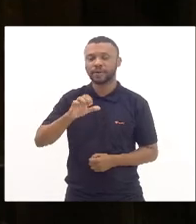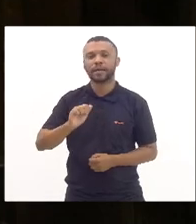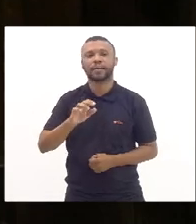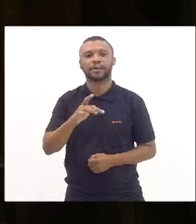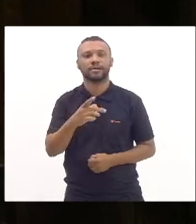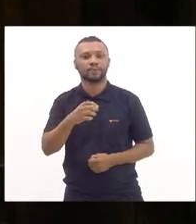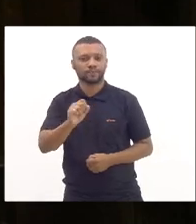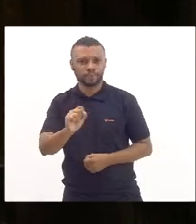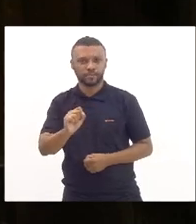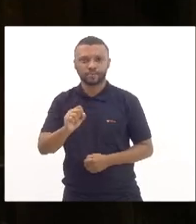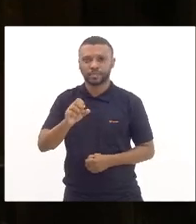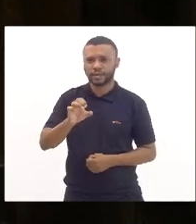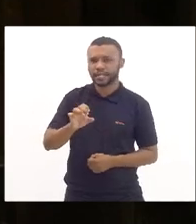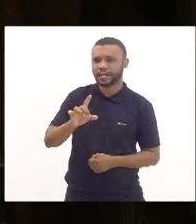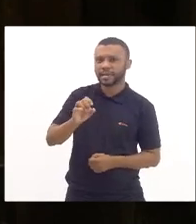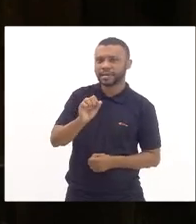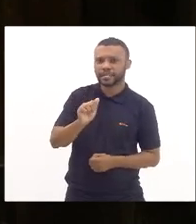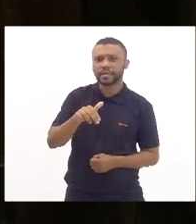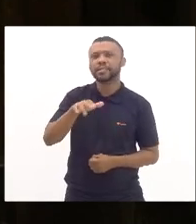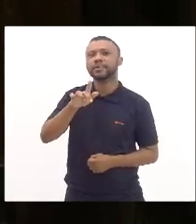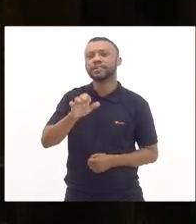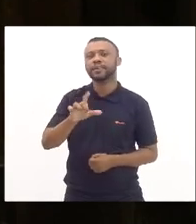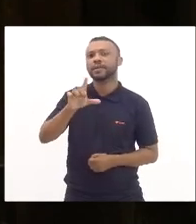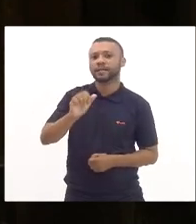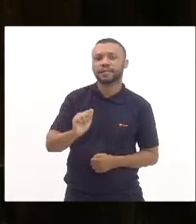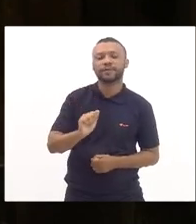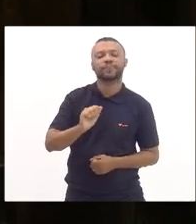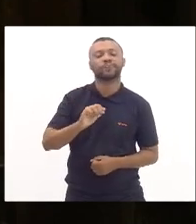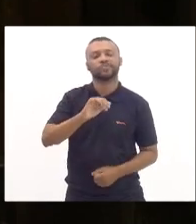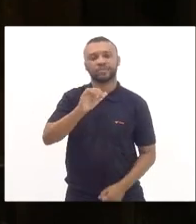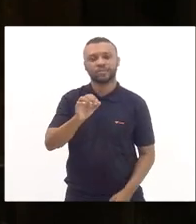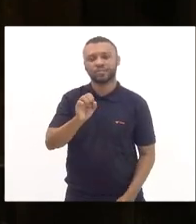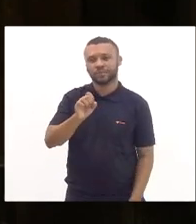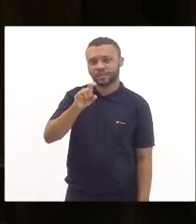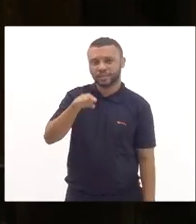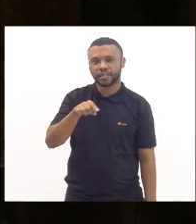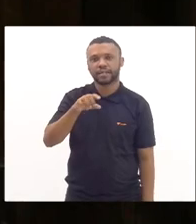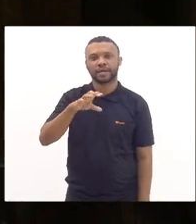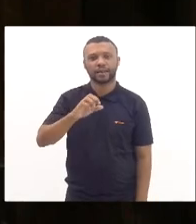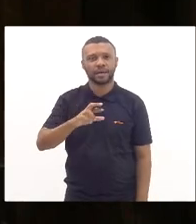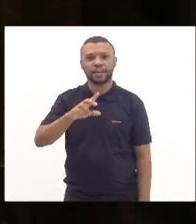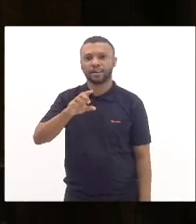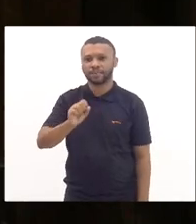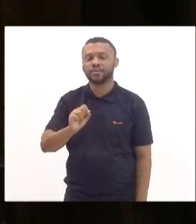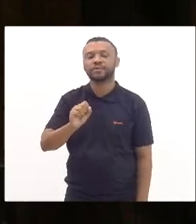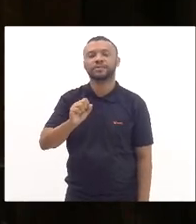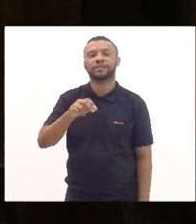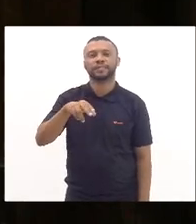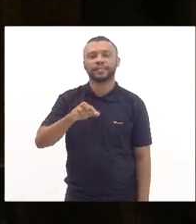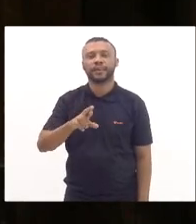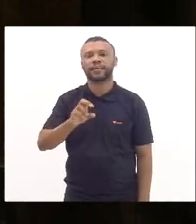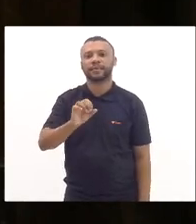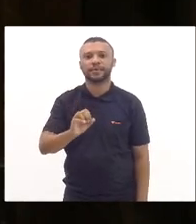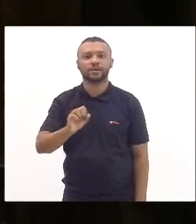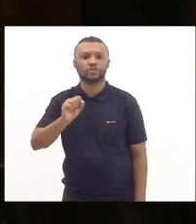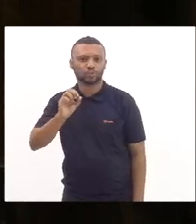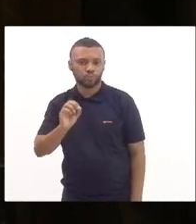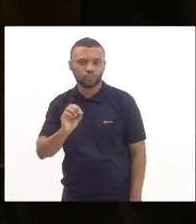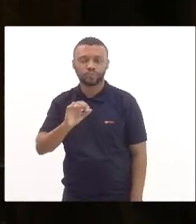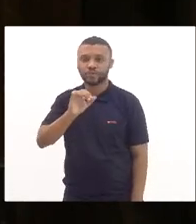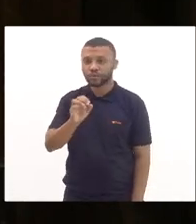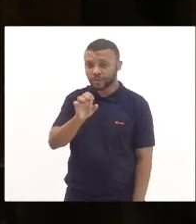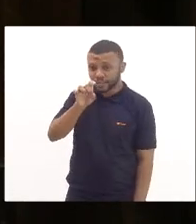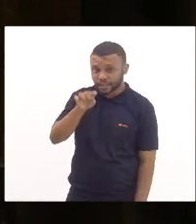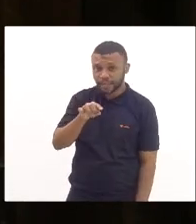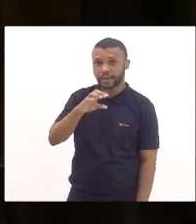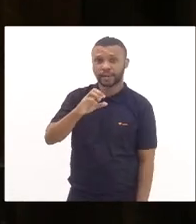Elisângela Ferreira, José Carlos Narciso, Noeli Salgado Alves Guimarães, José Carlos da